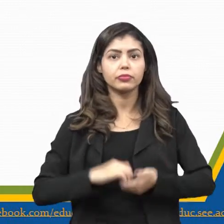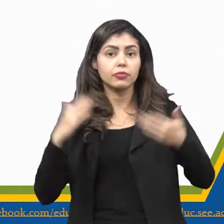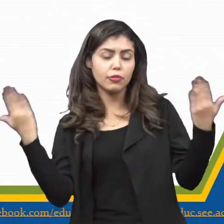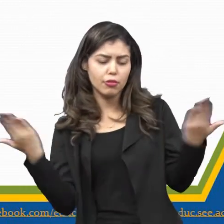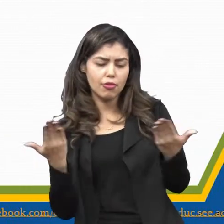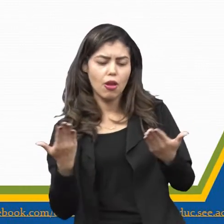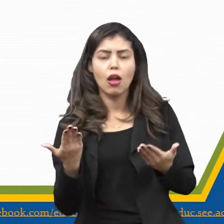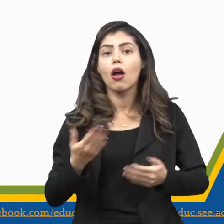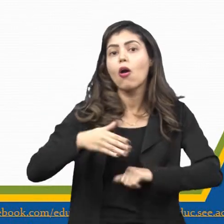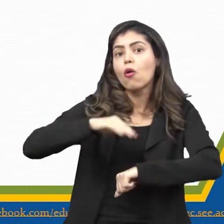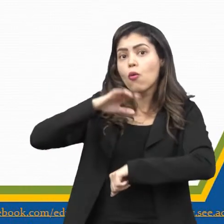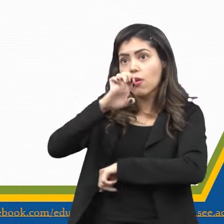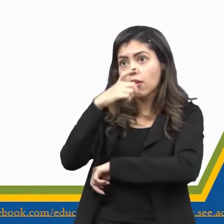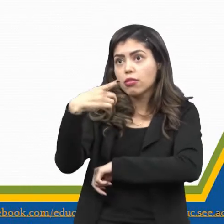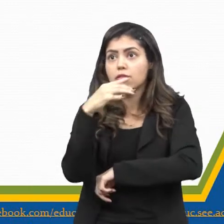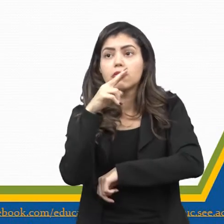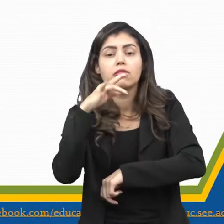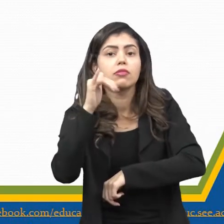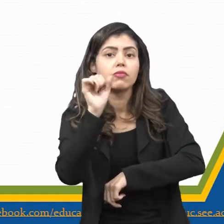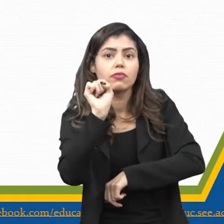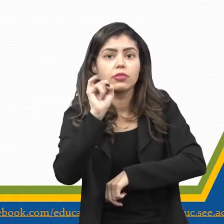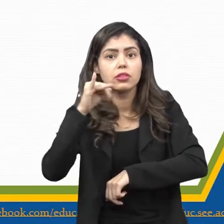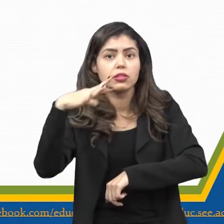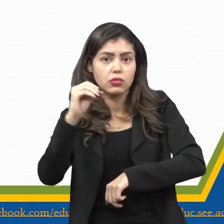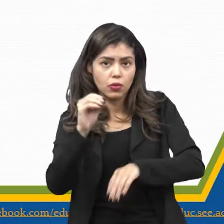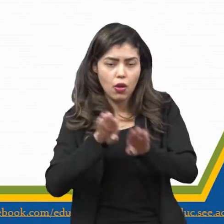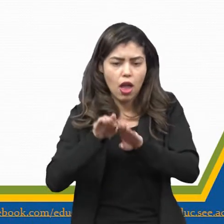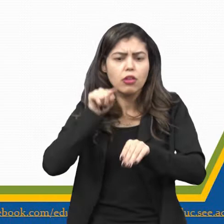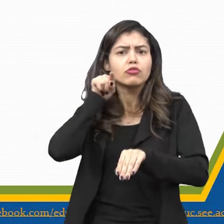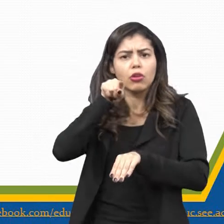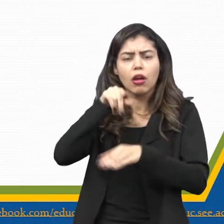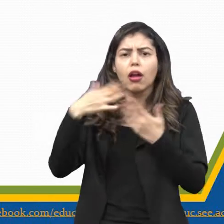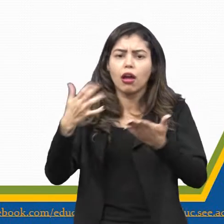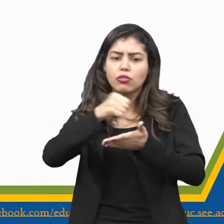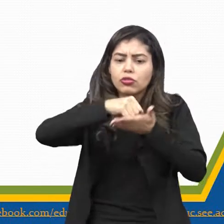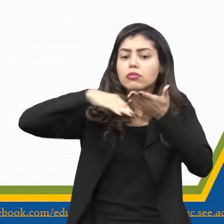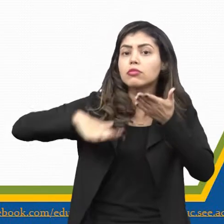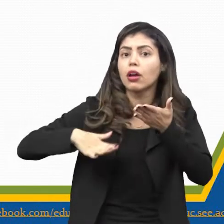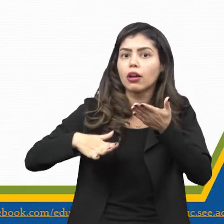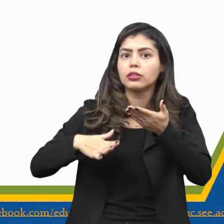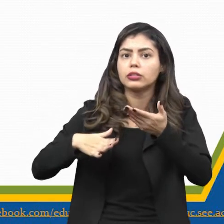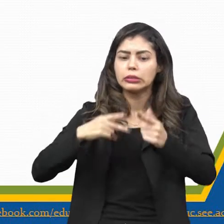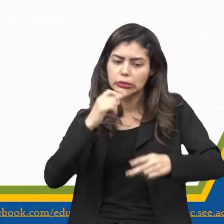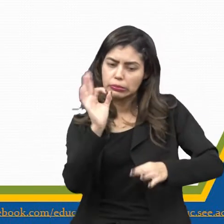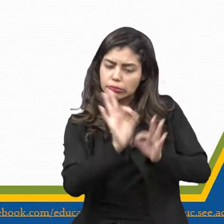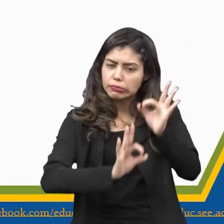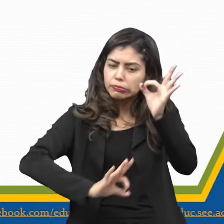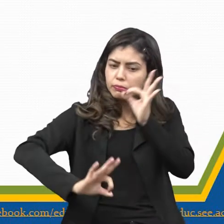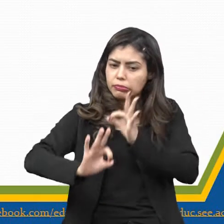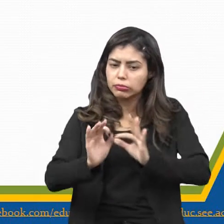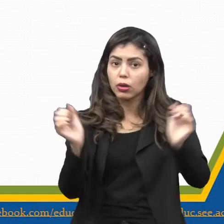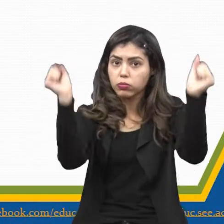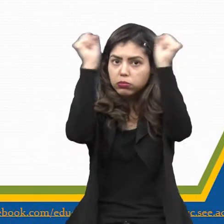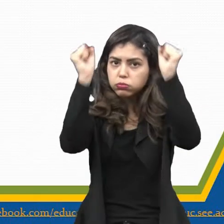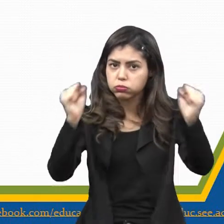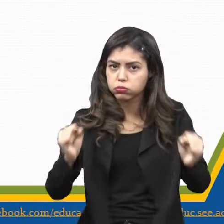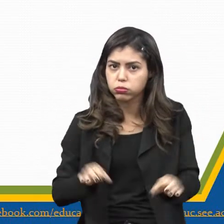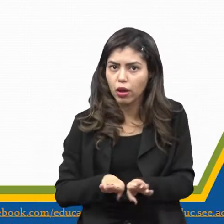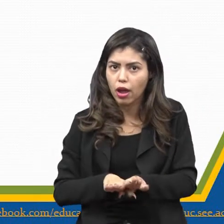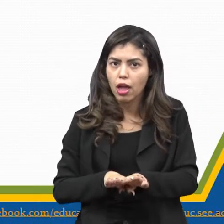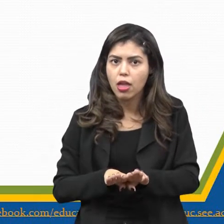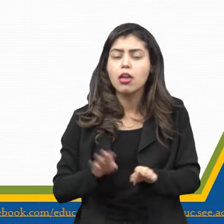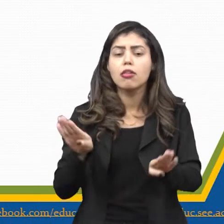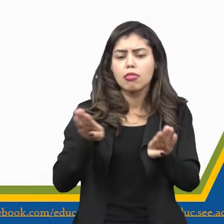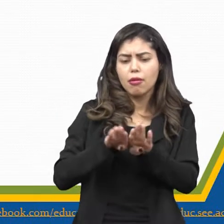Agora, o exercício físico. Já o exercício físico, ele é uma atividade física planejada, estruturada e